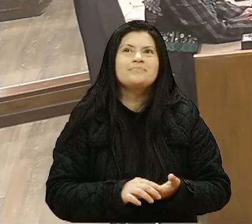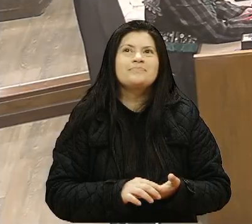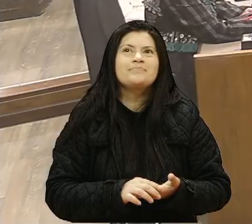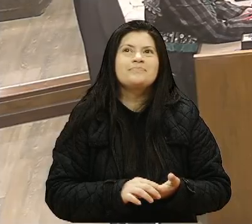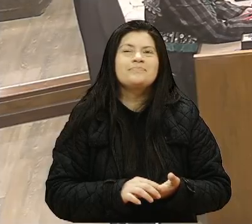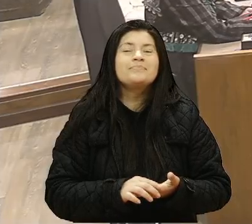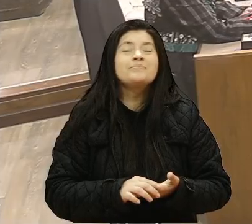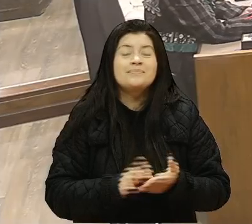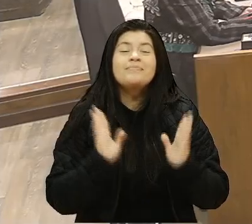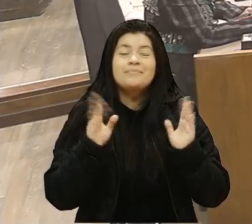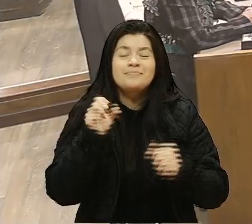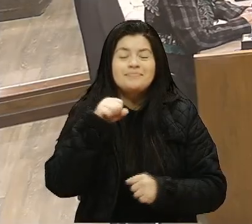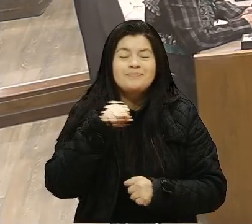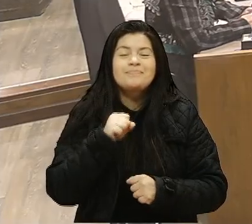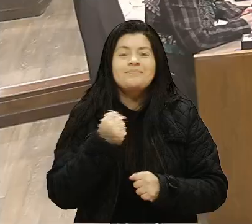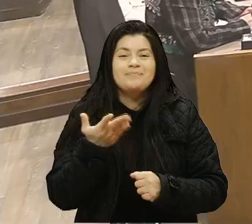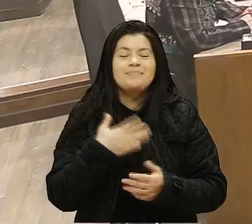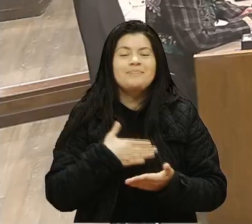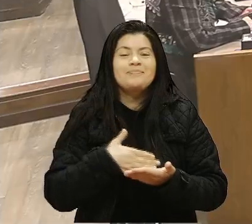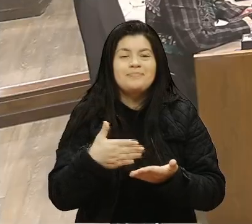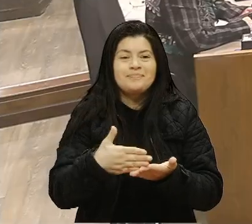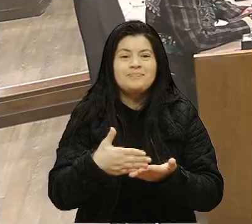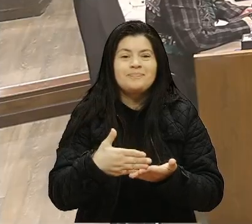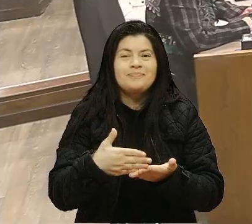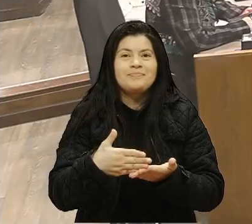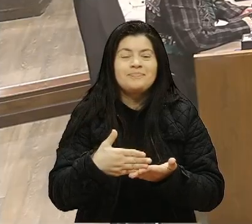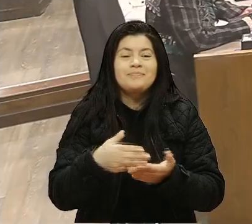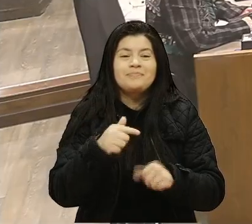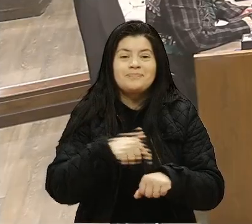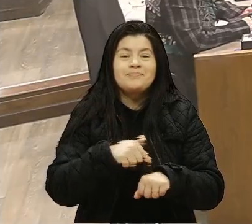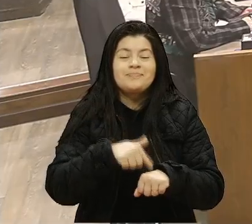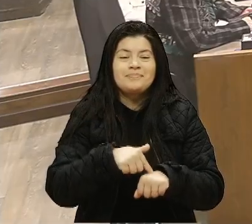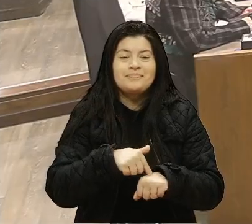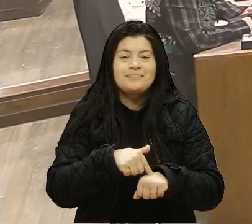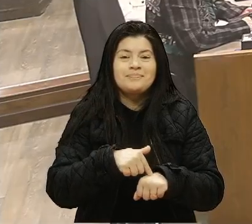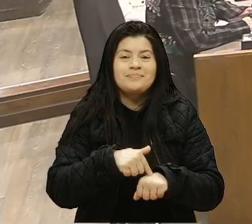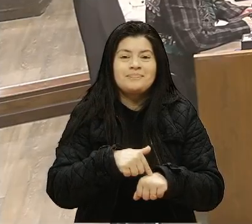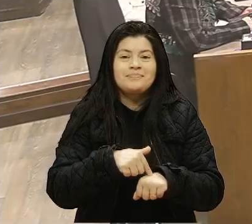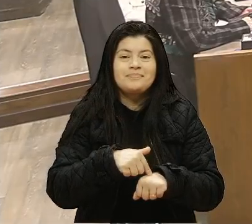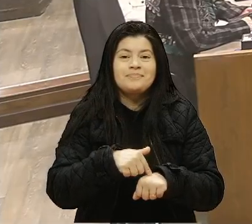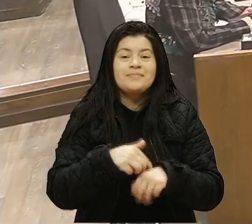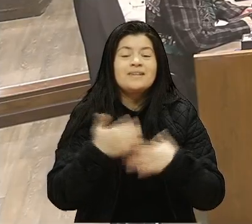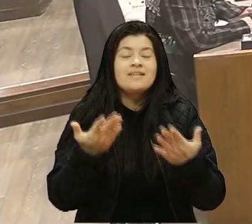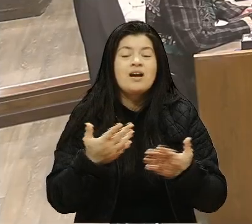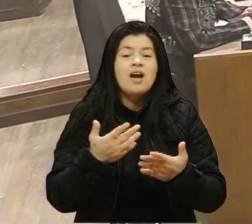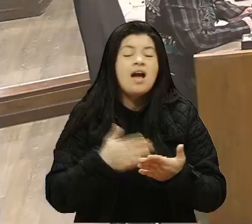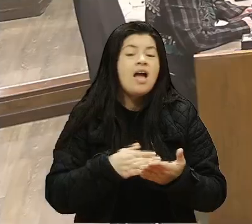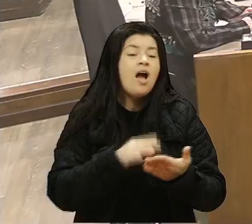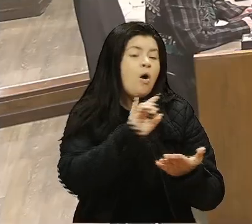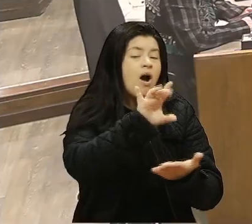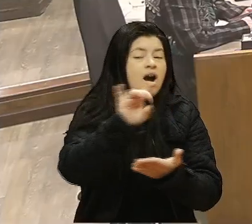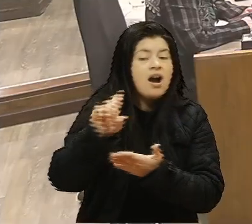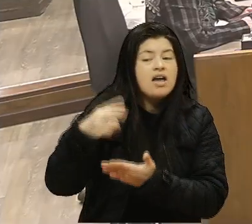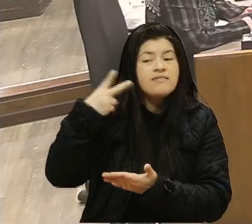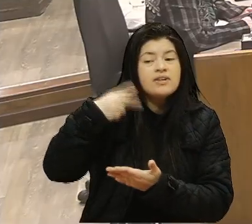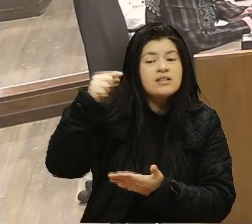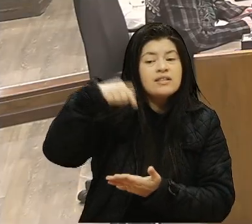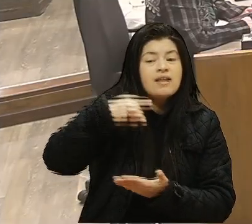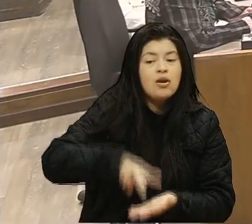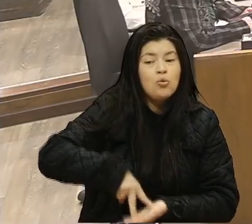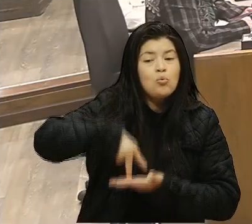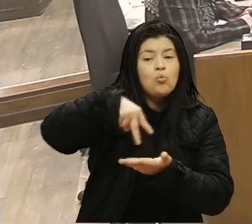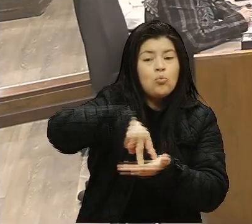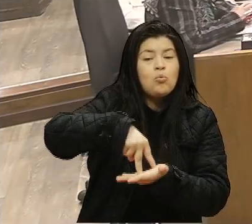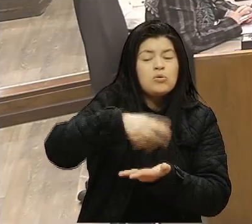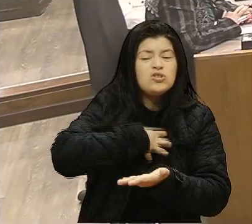Vamos lá, agora sim. Bom, restituído o meu tempo, seguimos. Bom, eu acho que como cada vereador aqui tem uma postura,